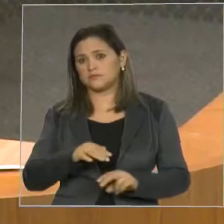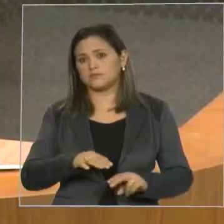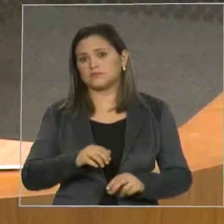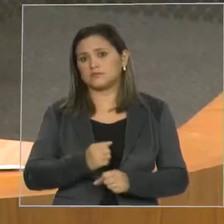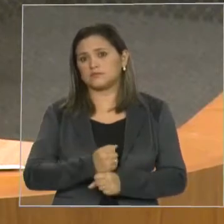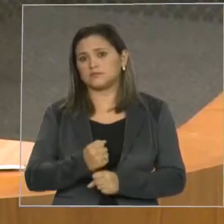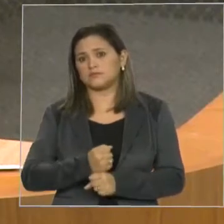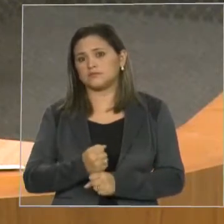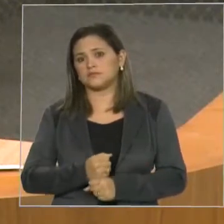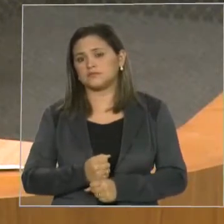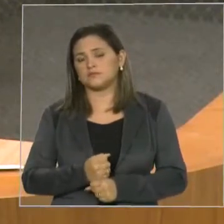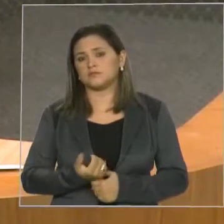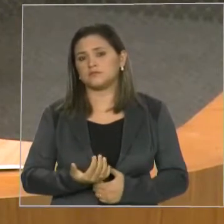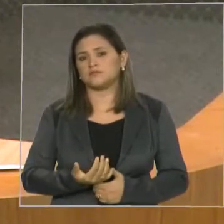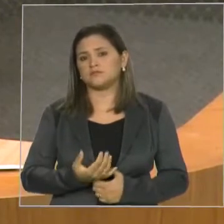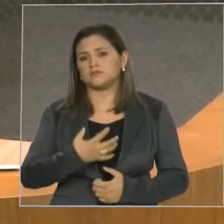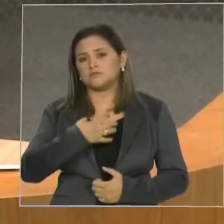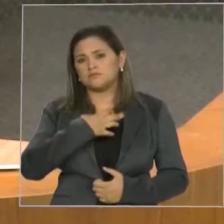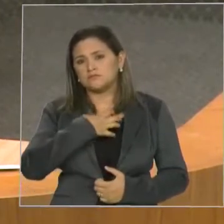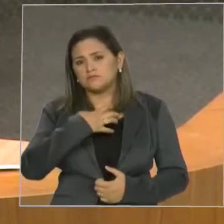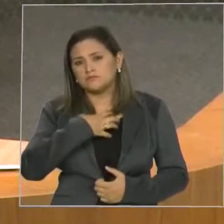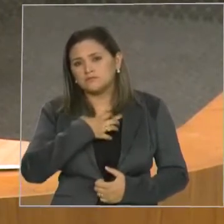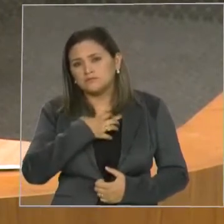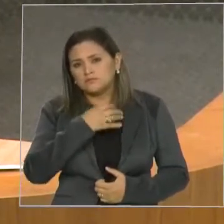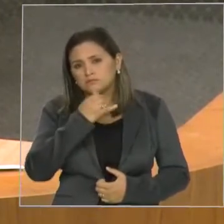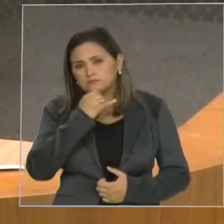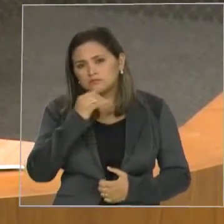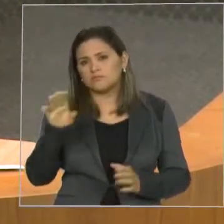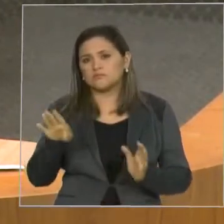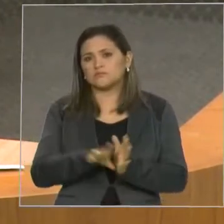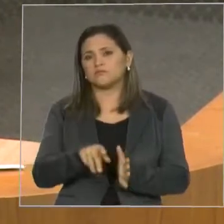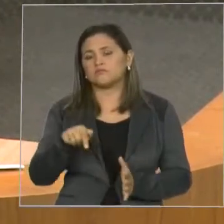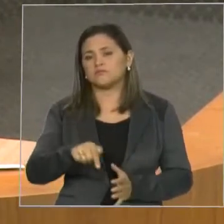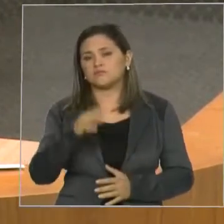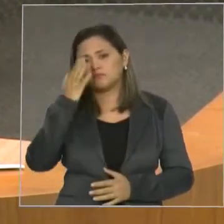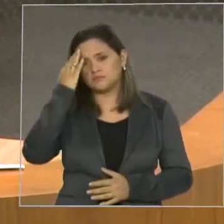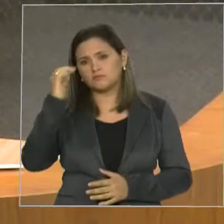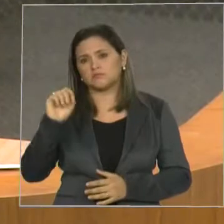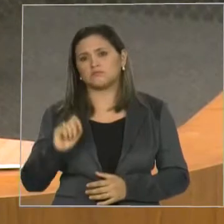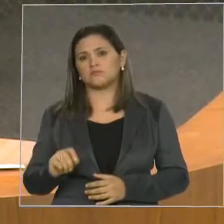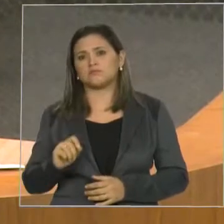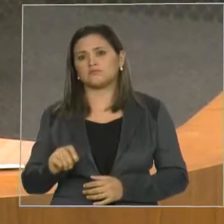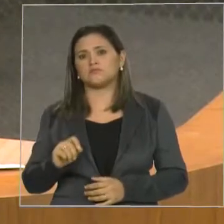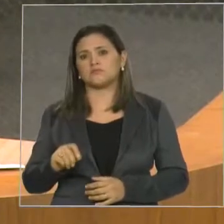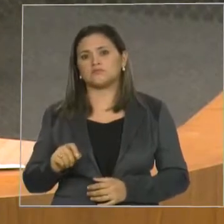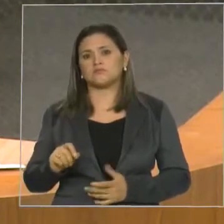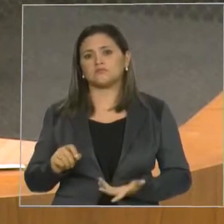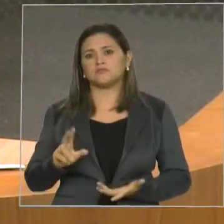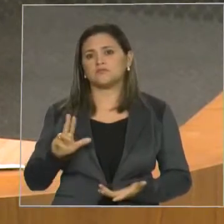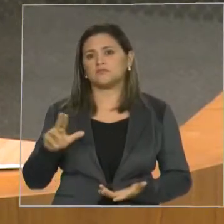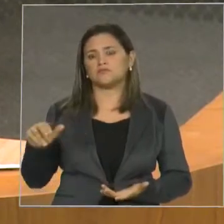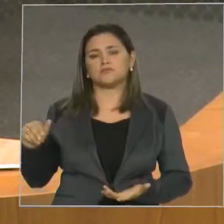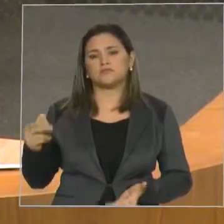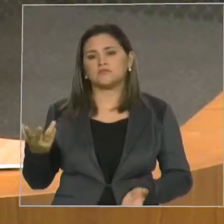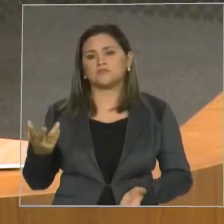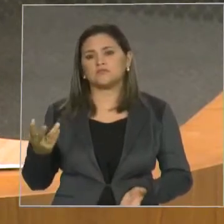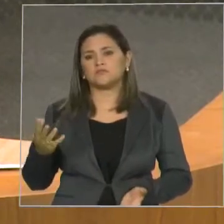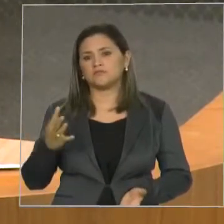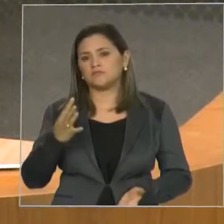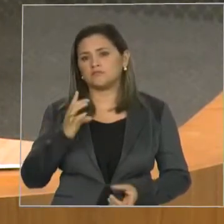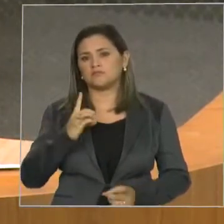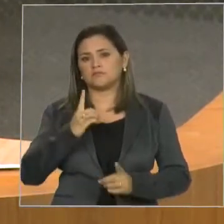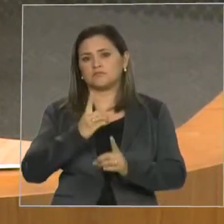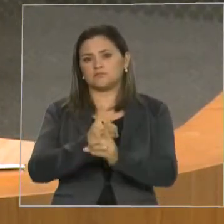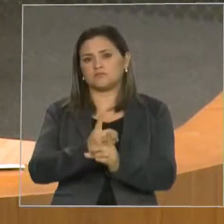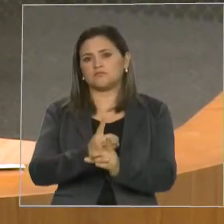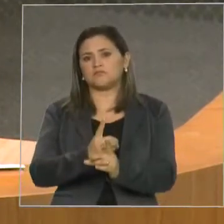nessa Assembleia e saber que nunca mais vamos ver, falar,